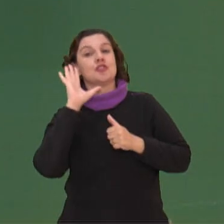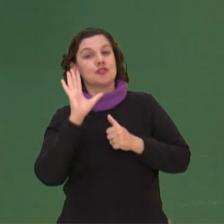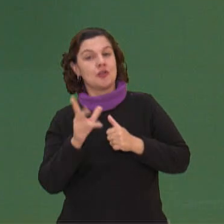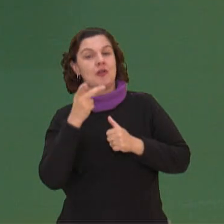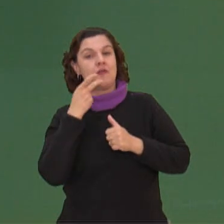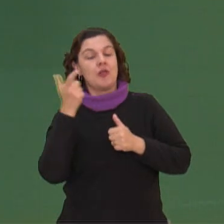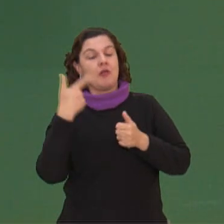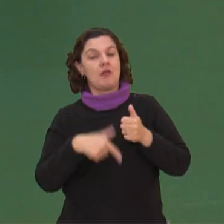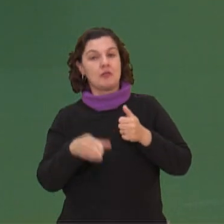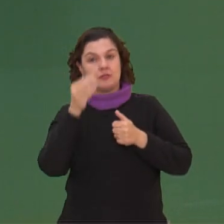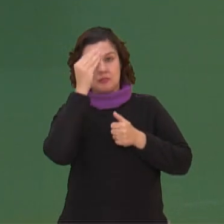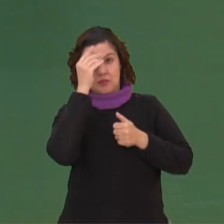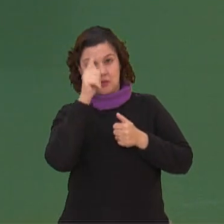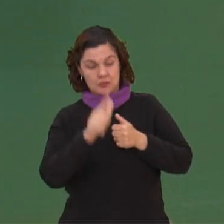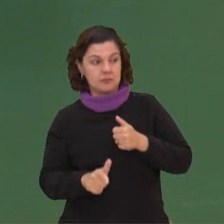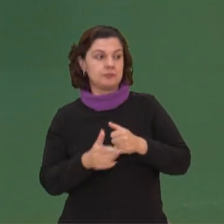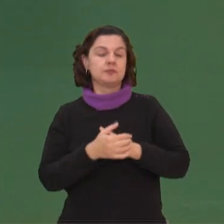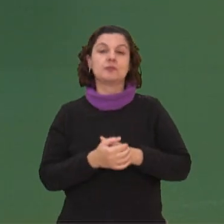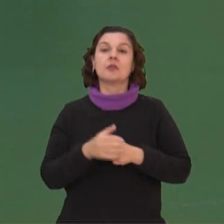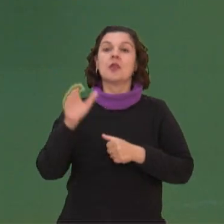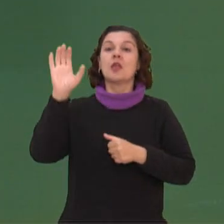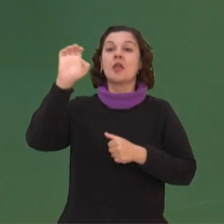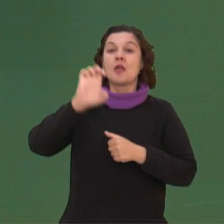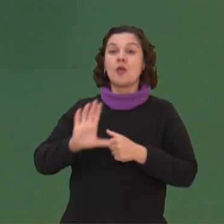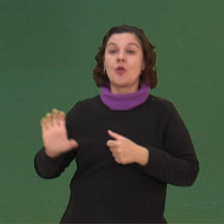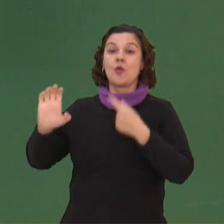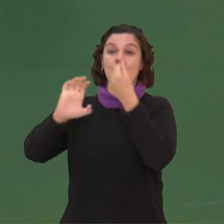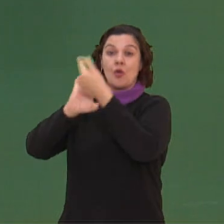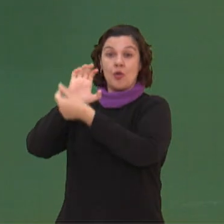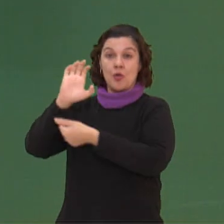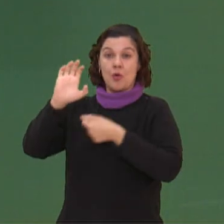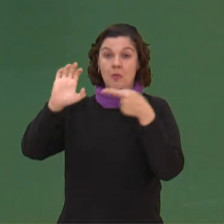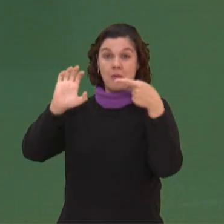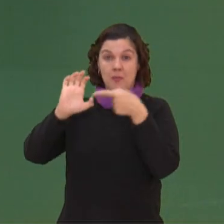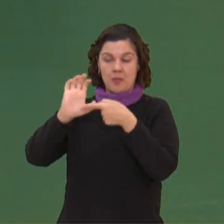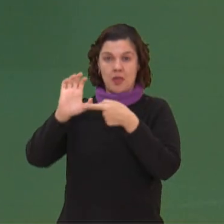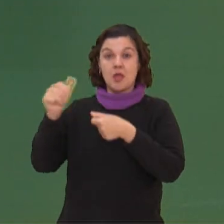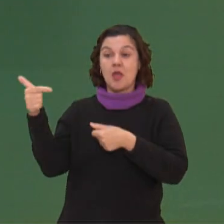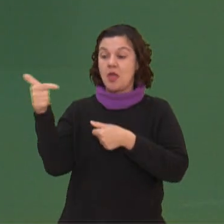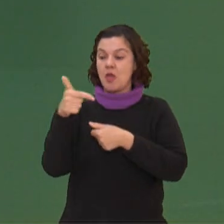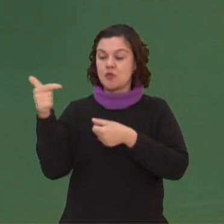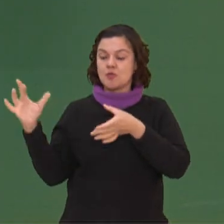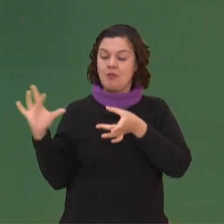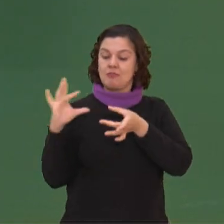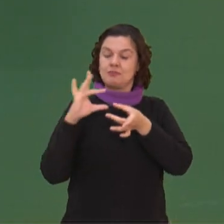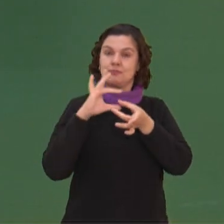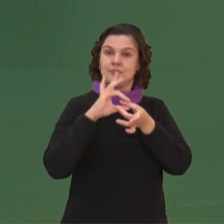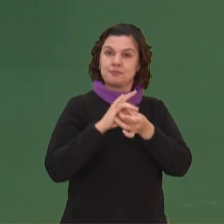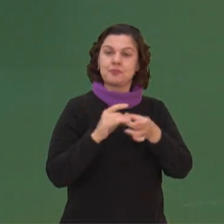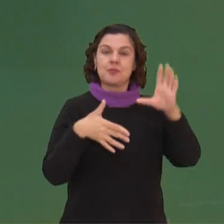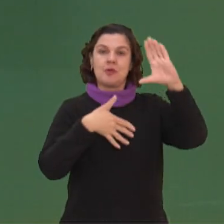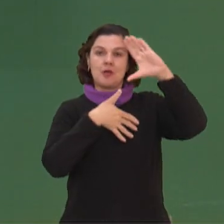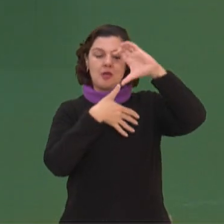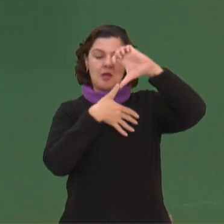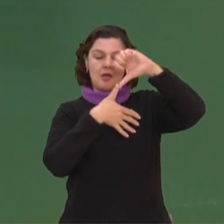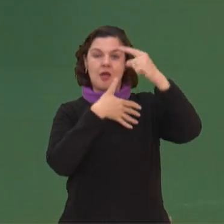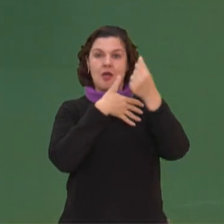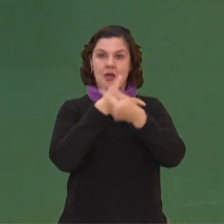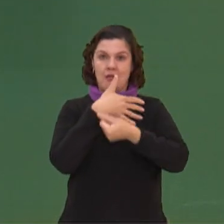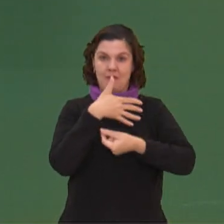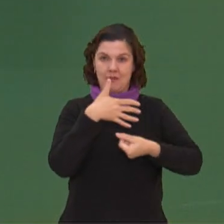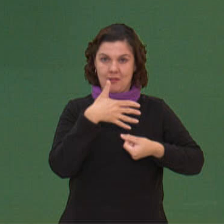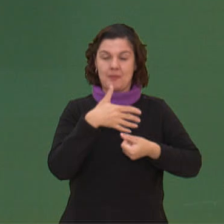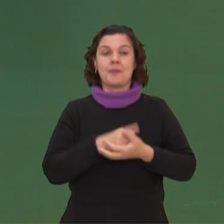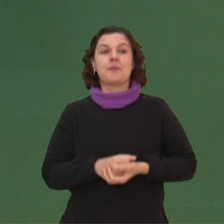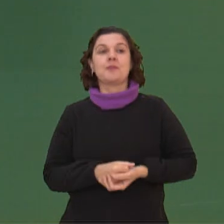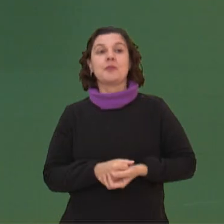agora vou reforçar. A União Europeia é o segundo maior parceiro comercial do Mercosul. Segundo maior parceiro. O Mercosul, por